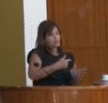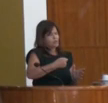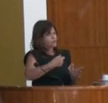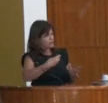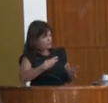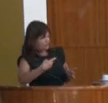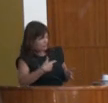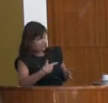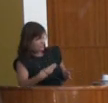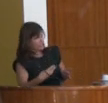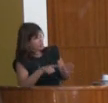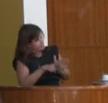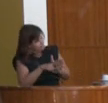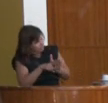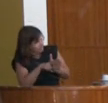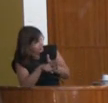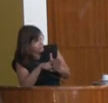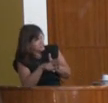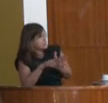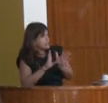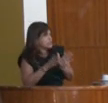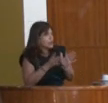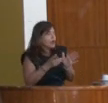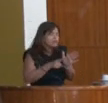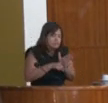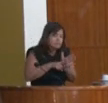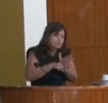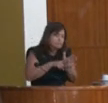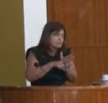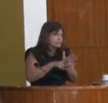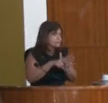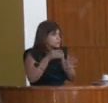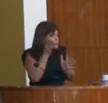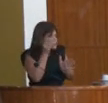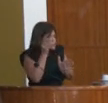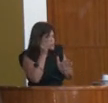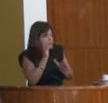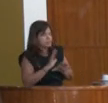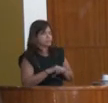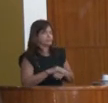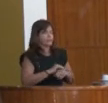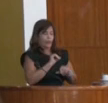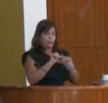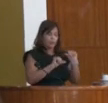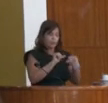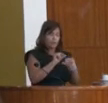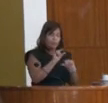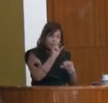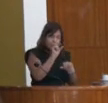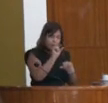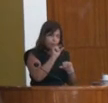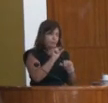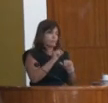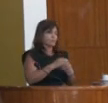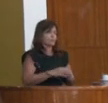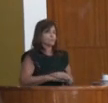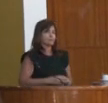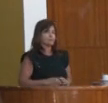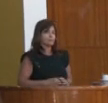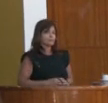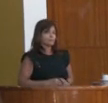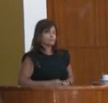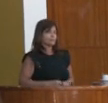mas para fins estatísticos não mudou muita coisa. Primeira coisa, sim, eu vou resumir